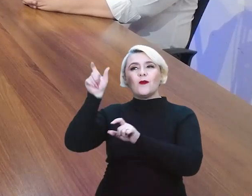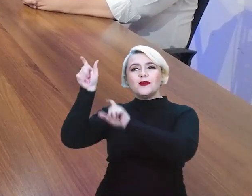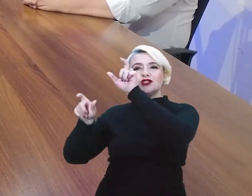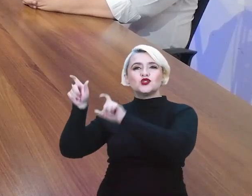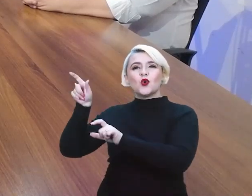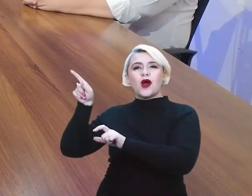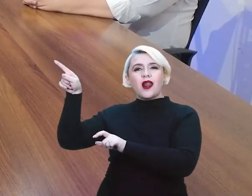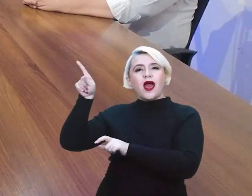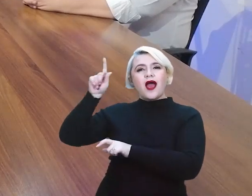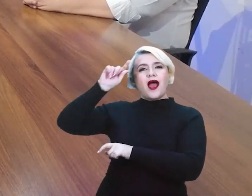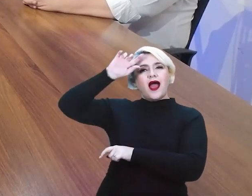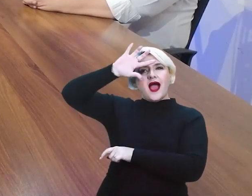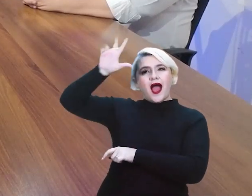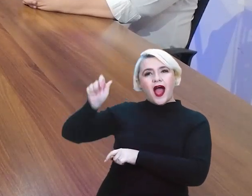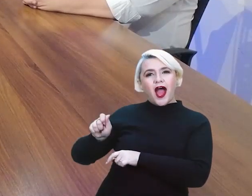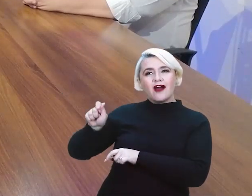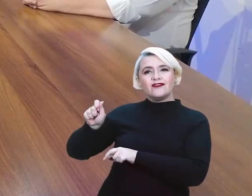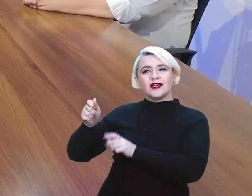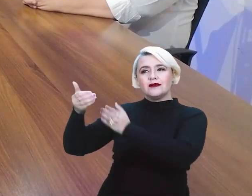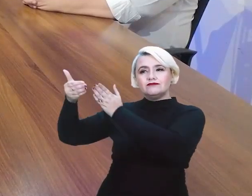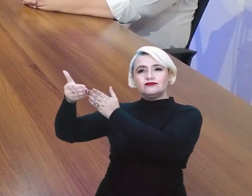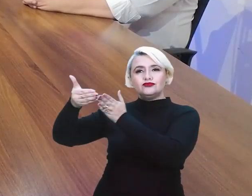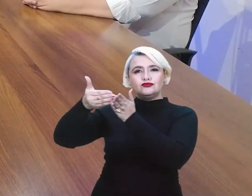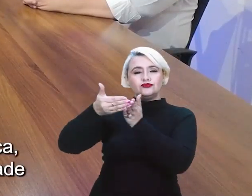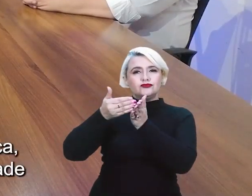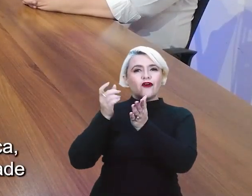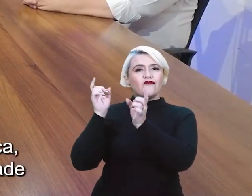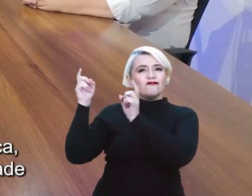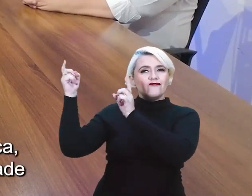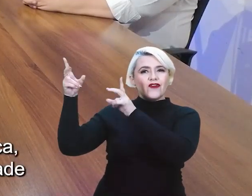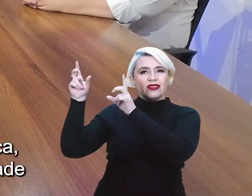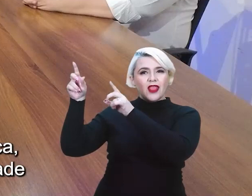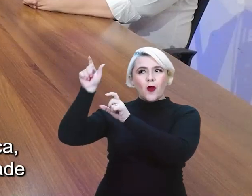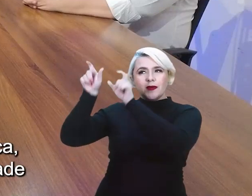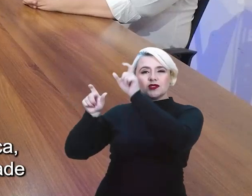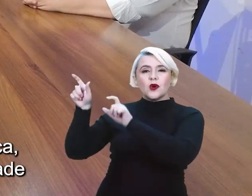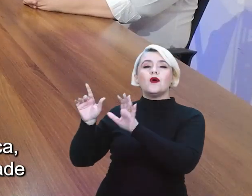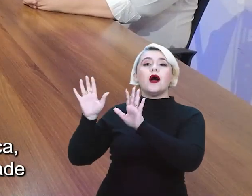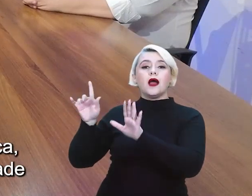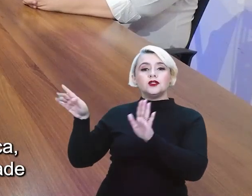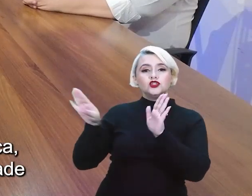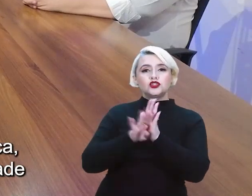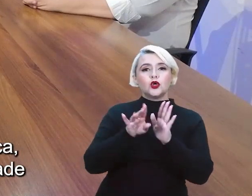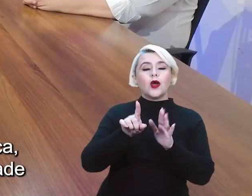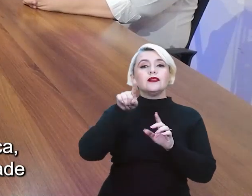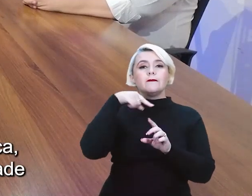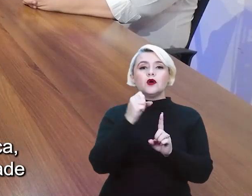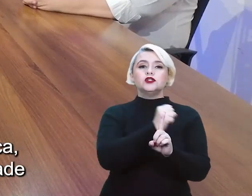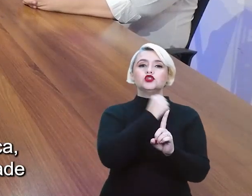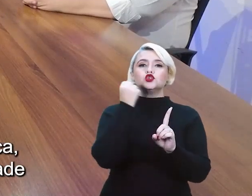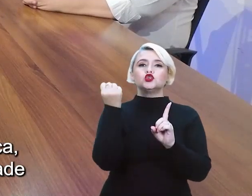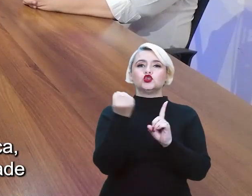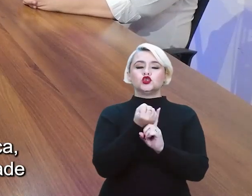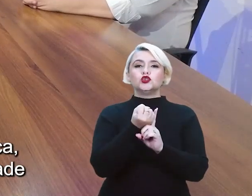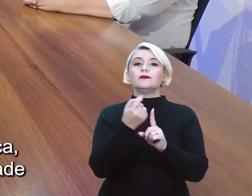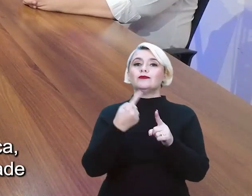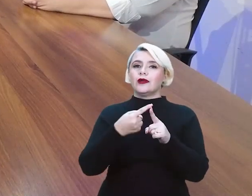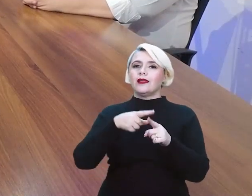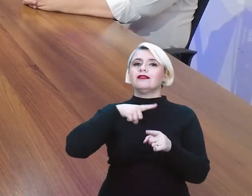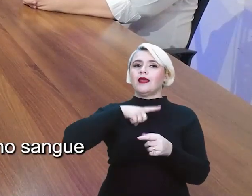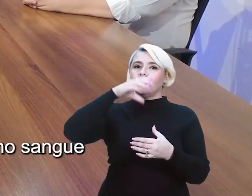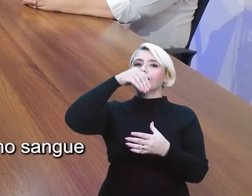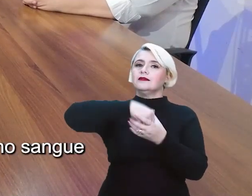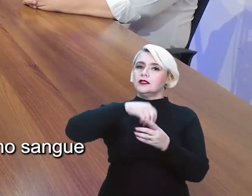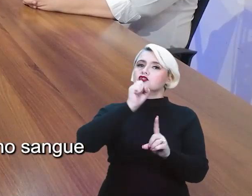da África para o Brasil, a travessia do Atlântico. Depois ela se torna sociológica, porque você tem uma